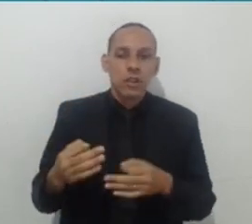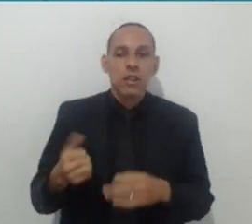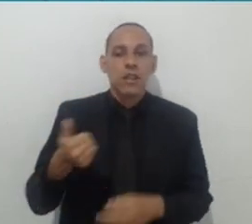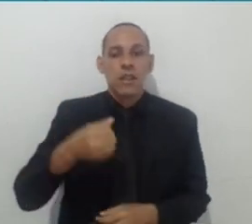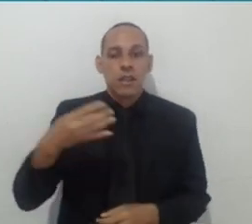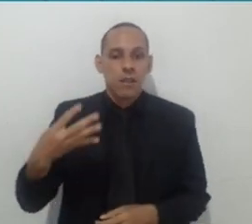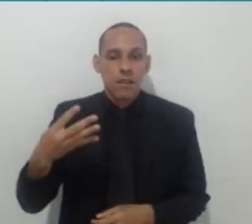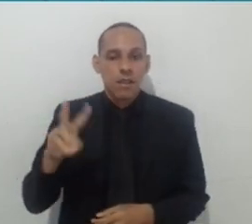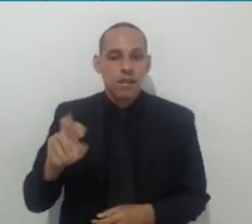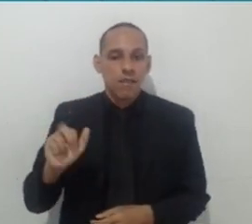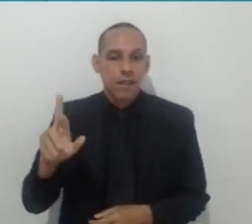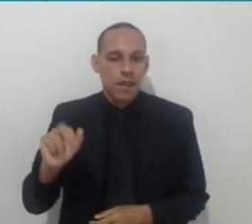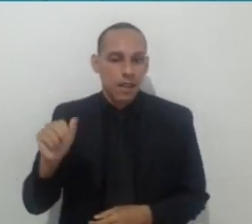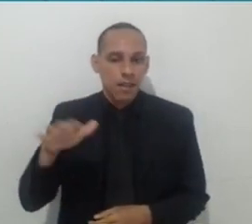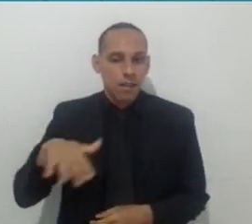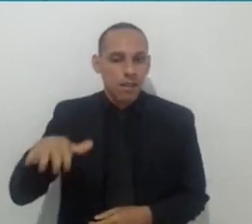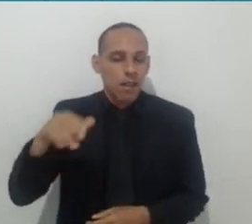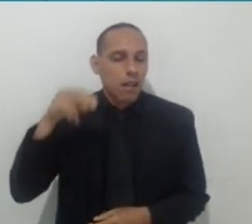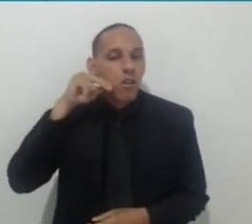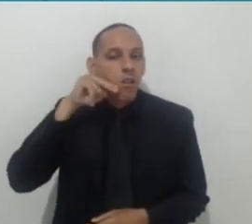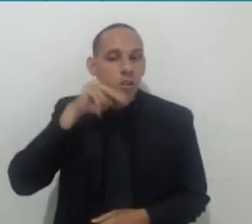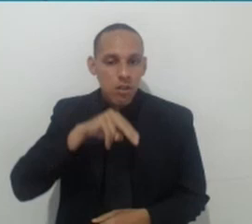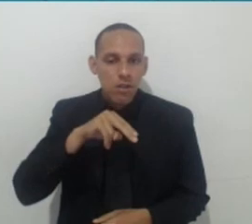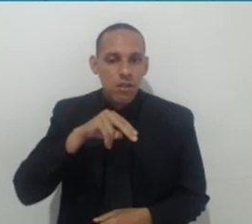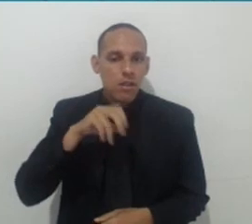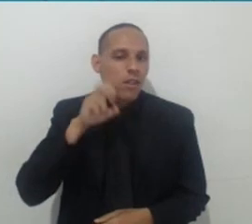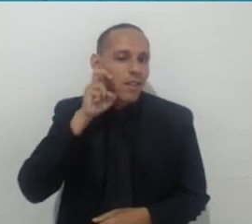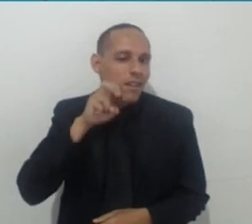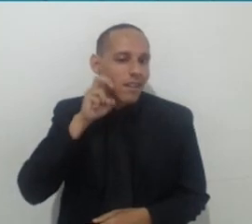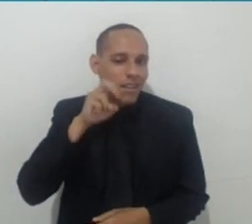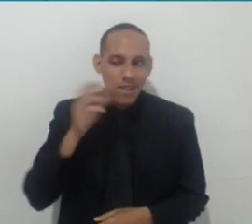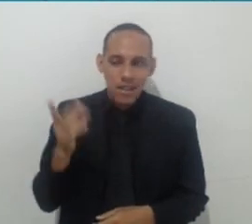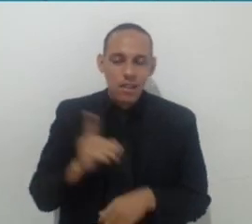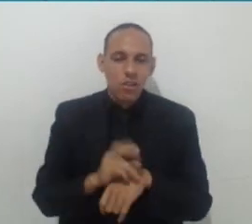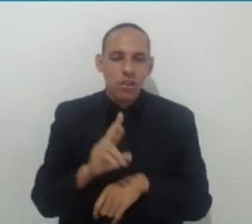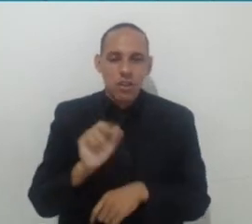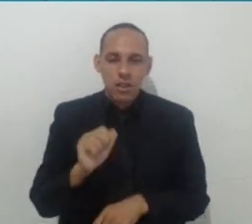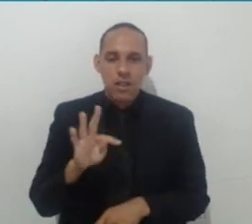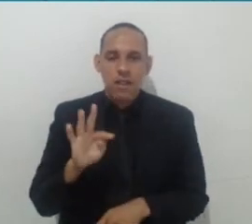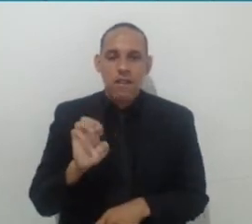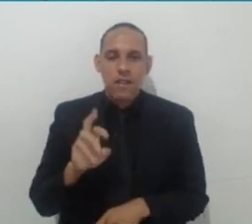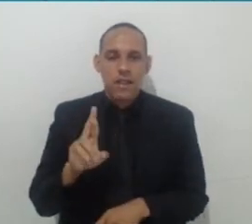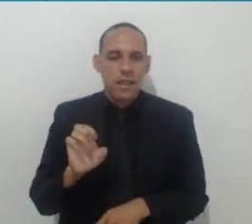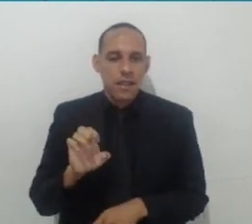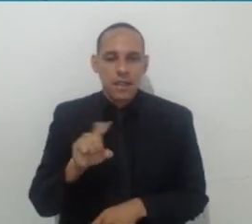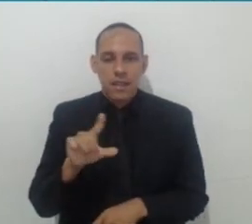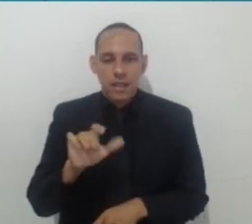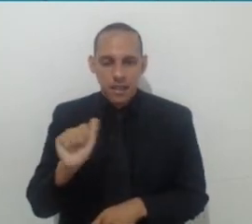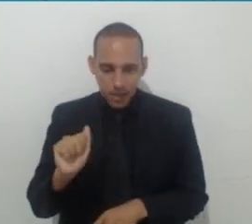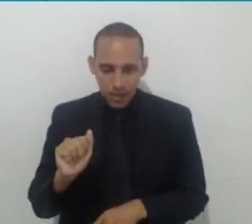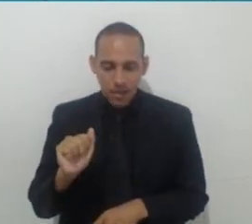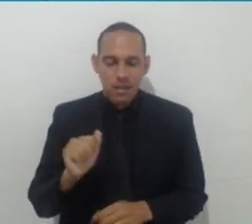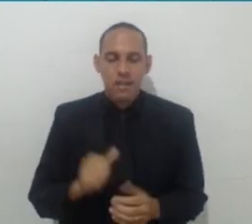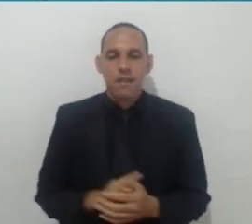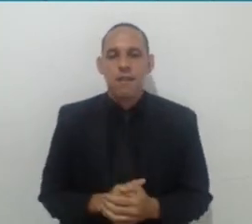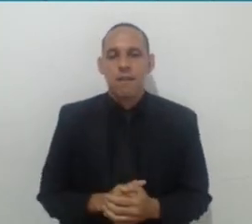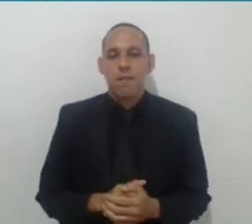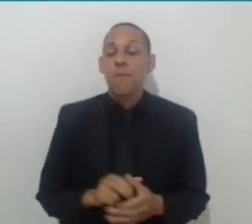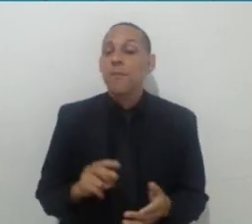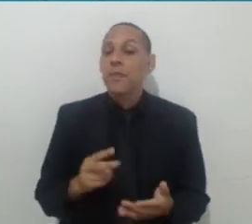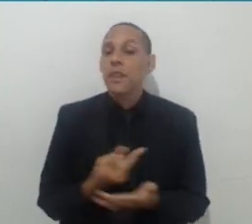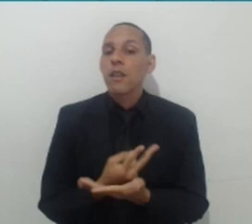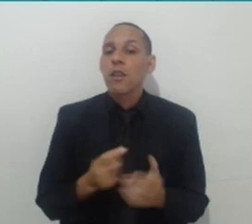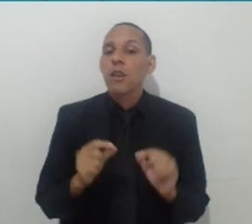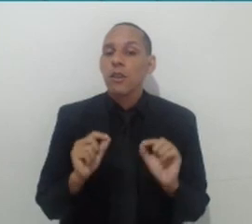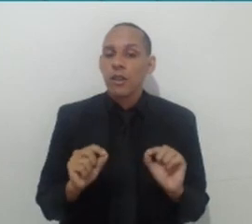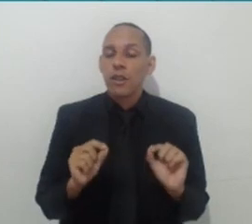Vara Federal da Comarca de Natal, do Rio Grande do Norte, doutora Tereza Cristina Costa Rocha Gomes. Ocorre que, compulsão dos